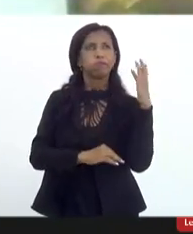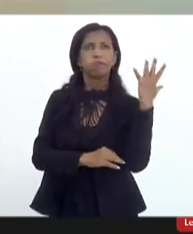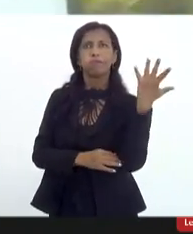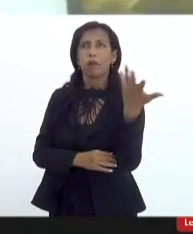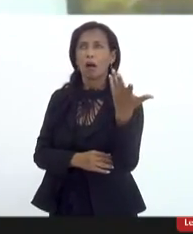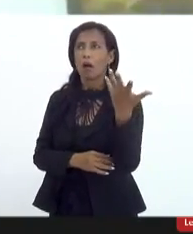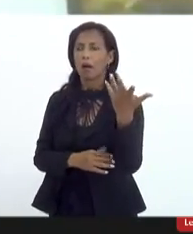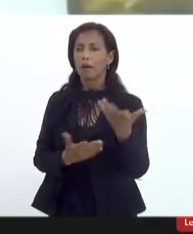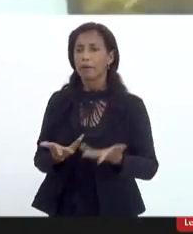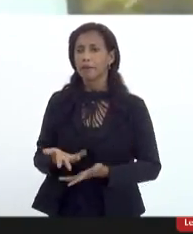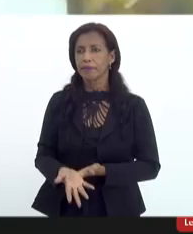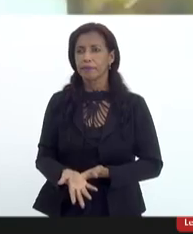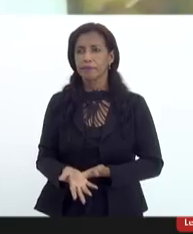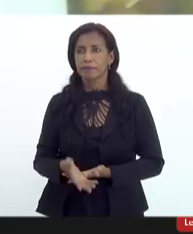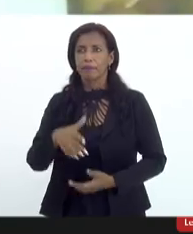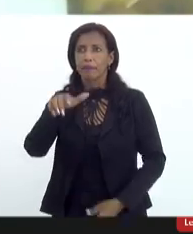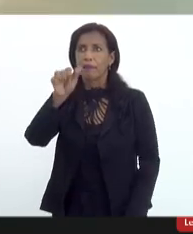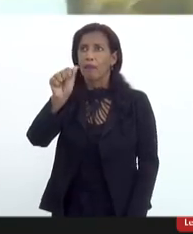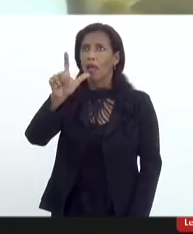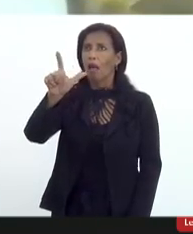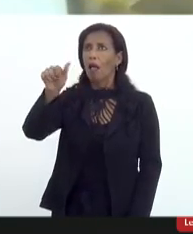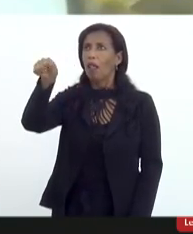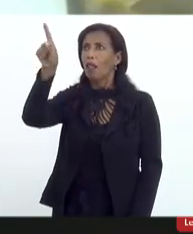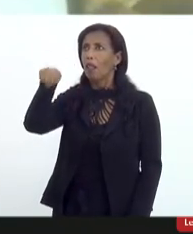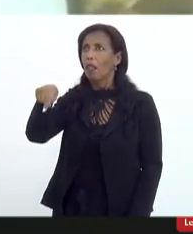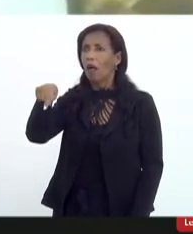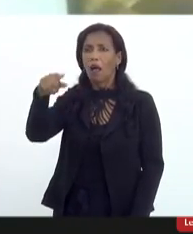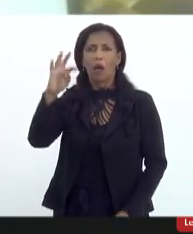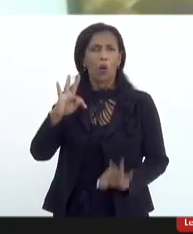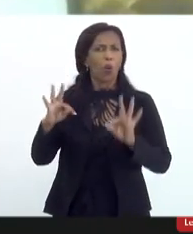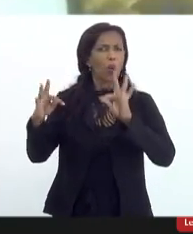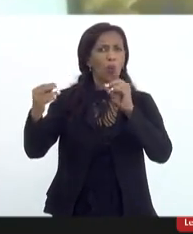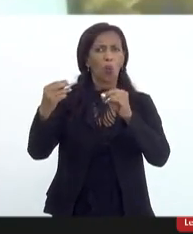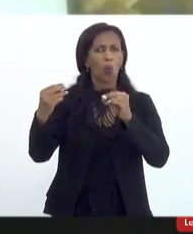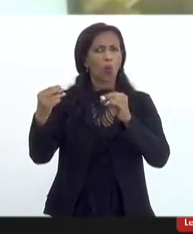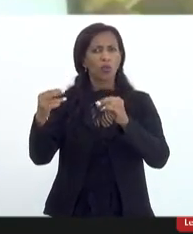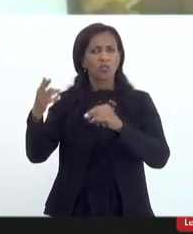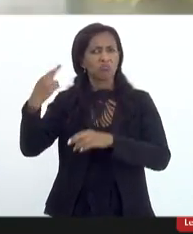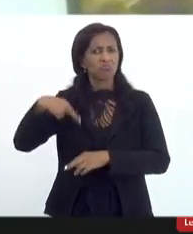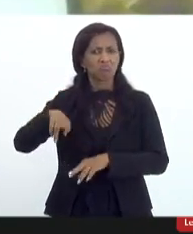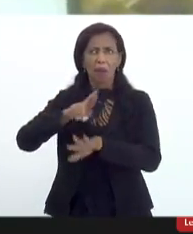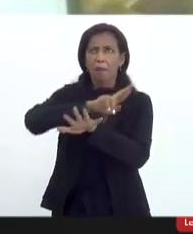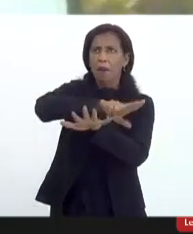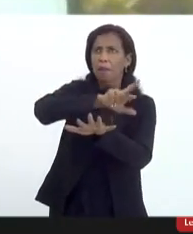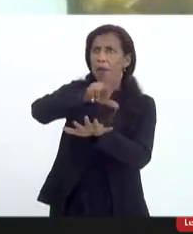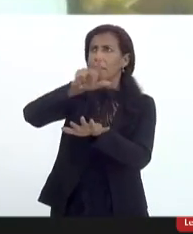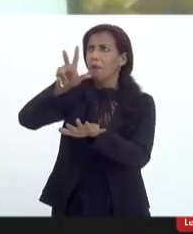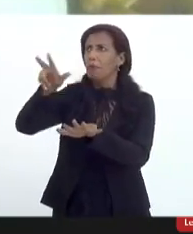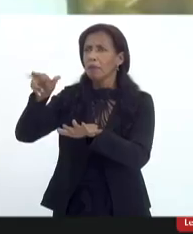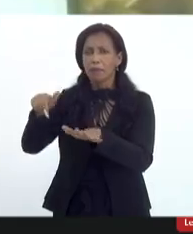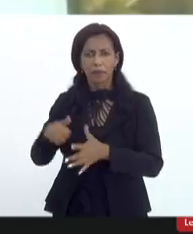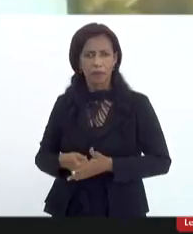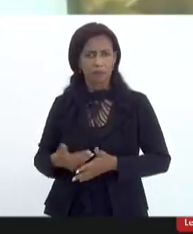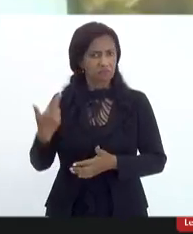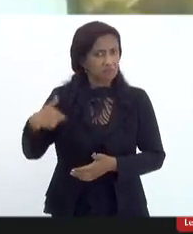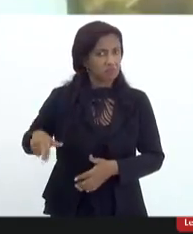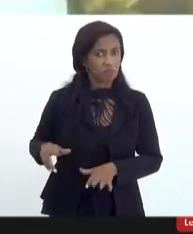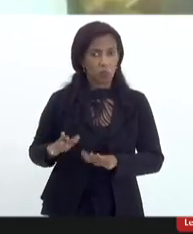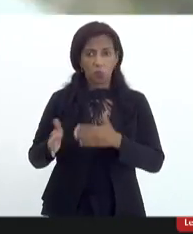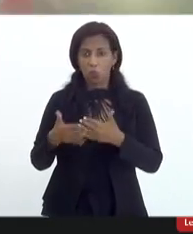contemplar Alá, ou seja, ou todas as outras manifestações, todas as outras matrizes